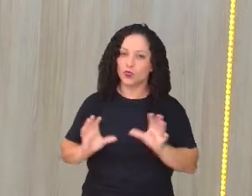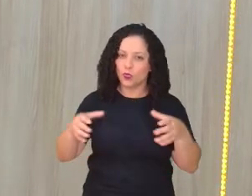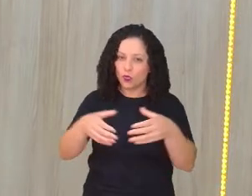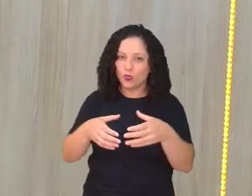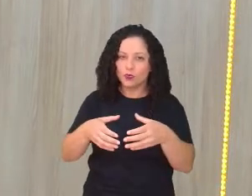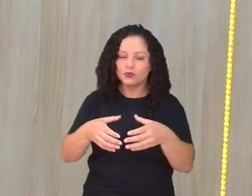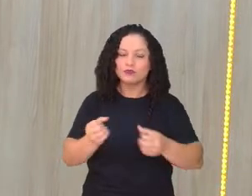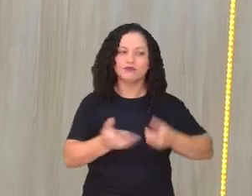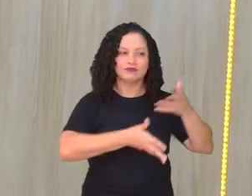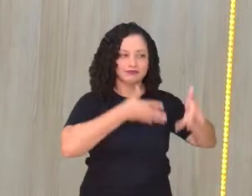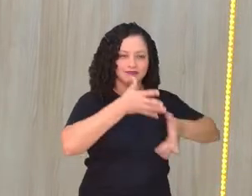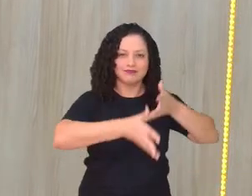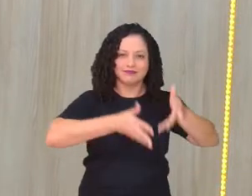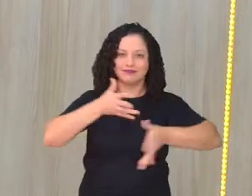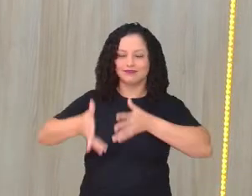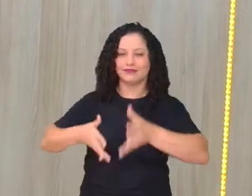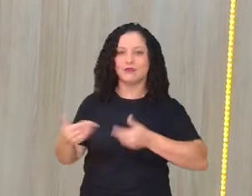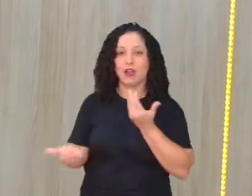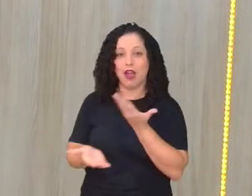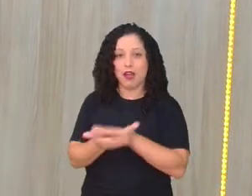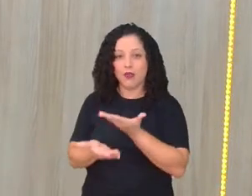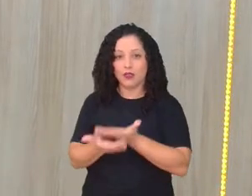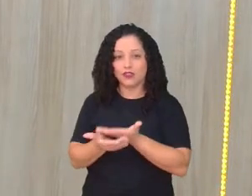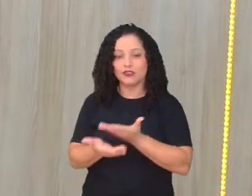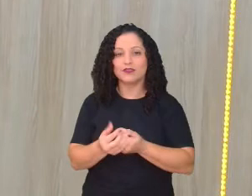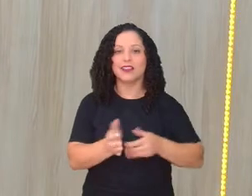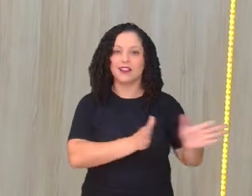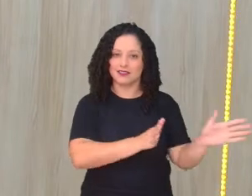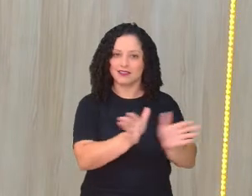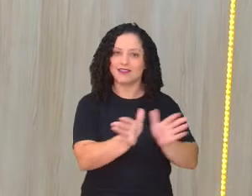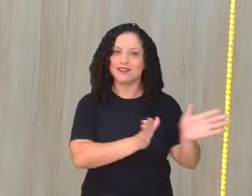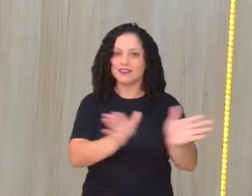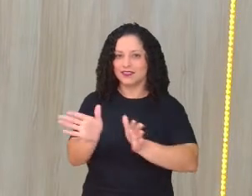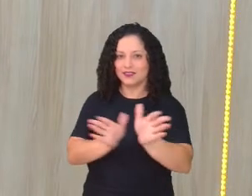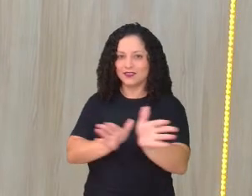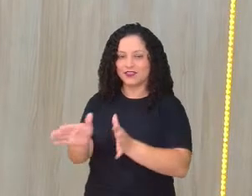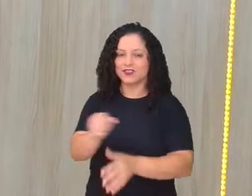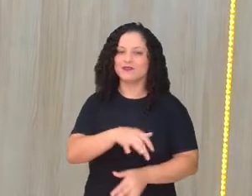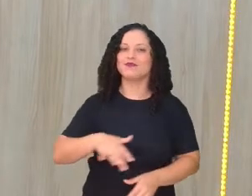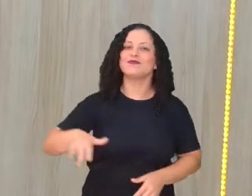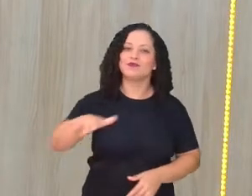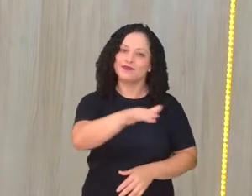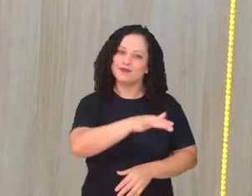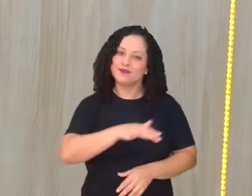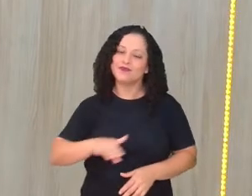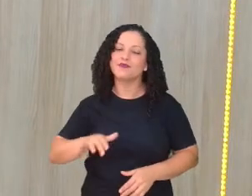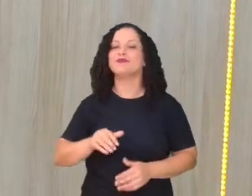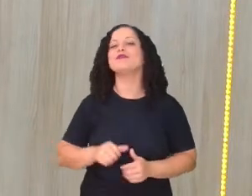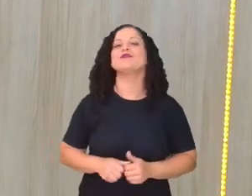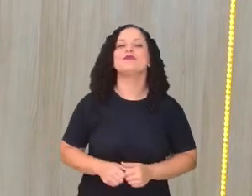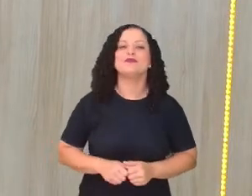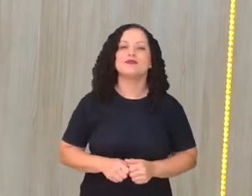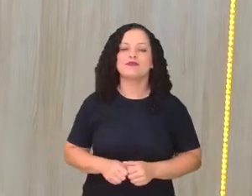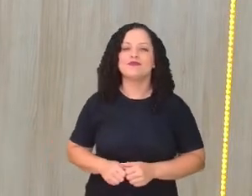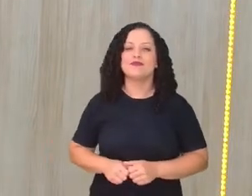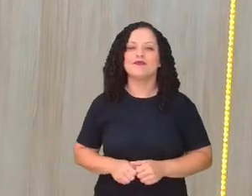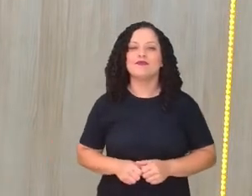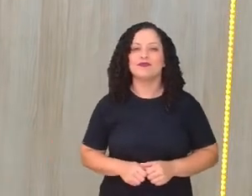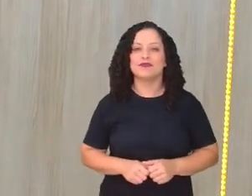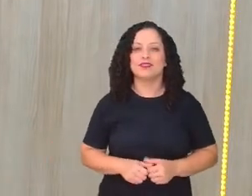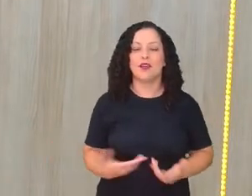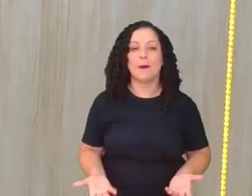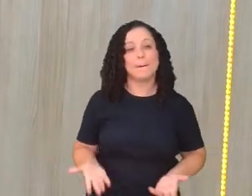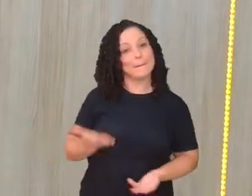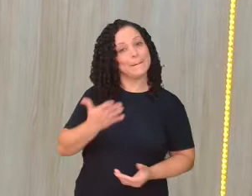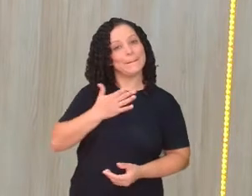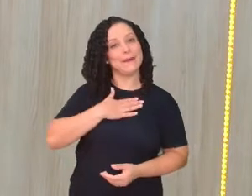Libras para que nossas aulas se tornem mais acessíveis para todos e todas, né? Então, assim, para